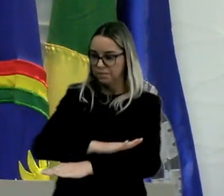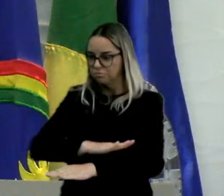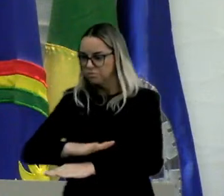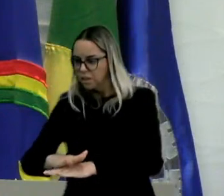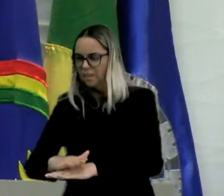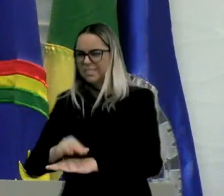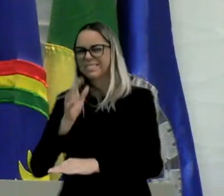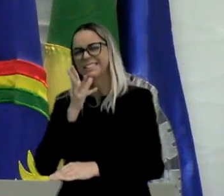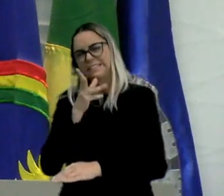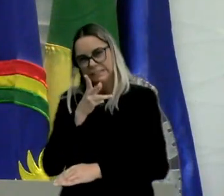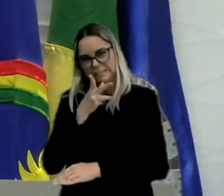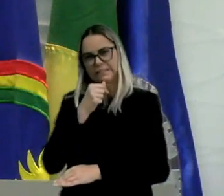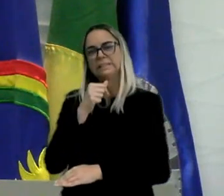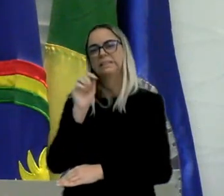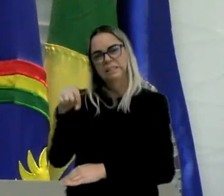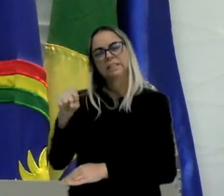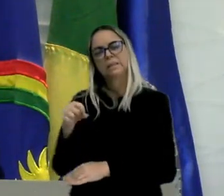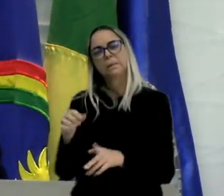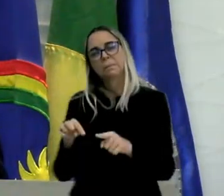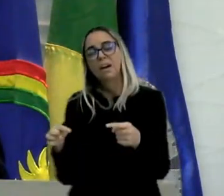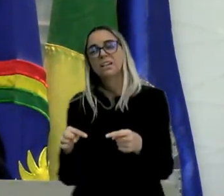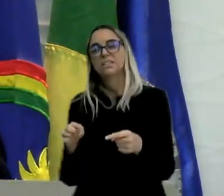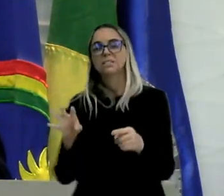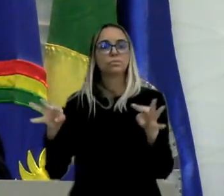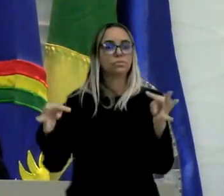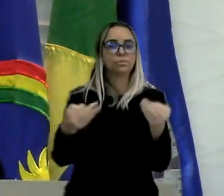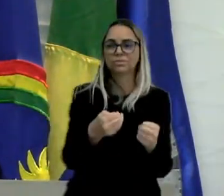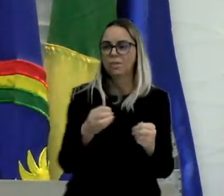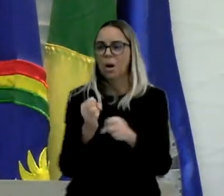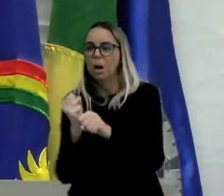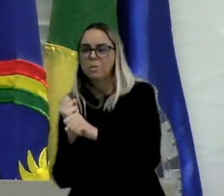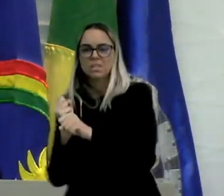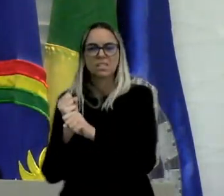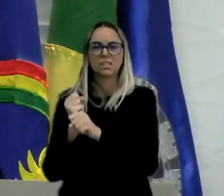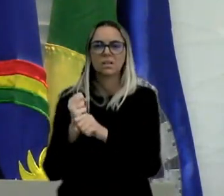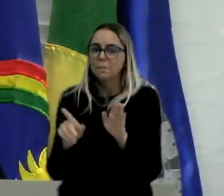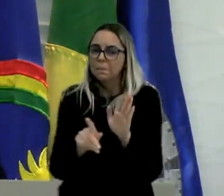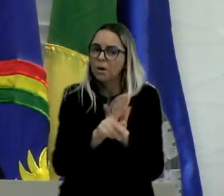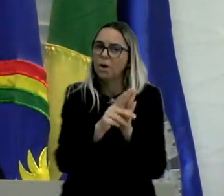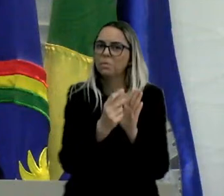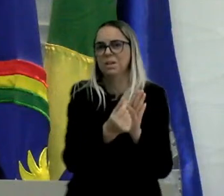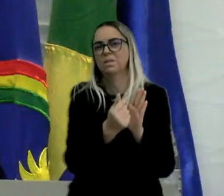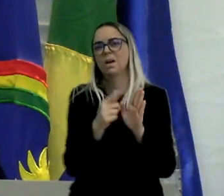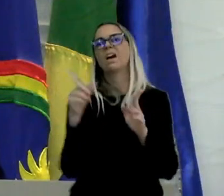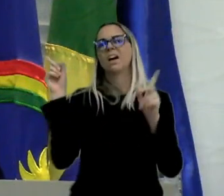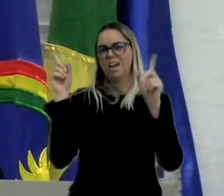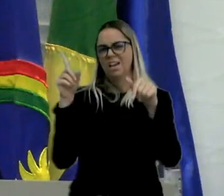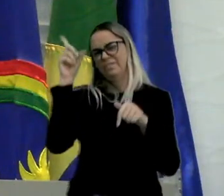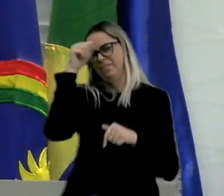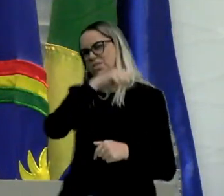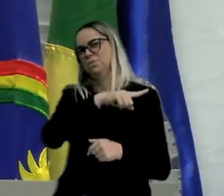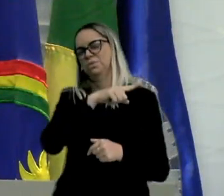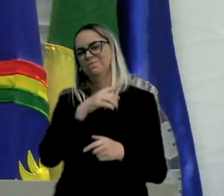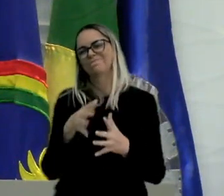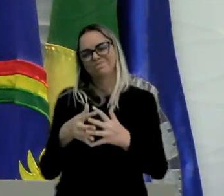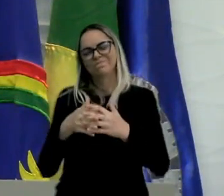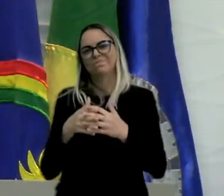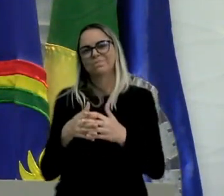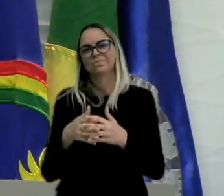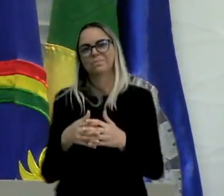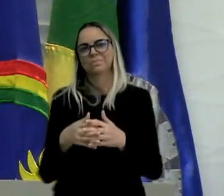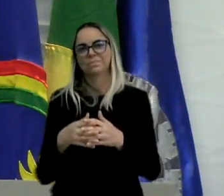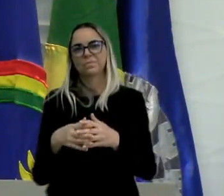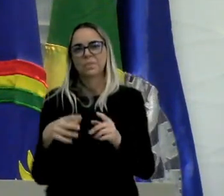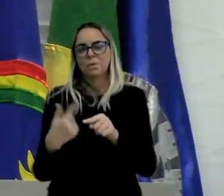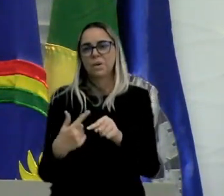devagar realmente mas todo mundo sabe que toda obra e recurso próprio junor é difícil e é complicado porque